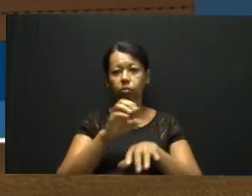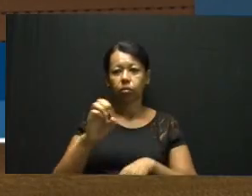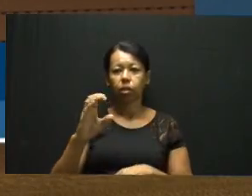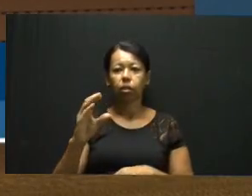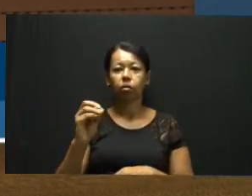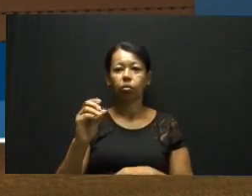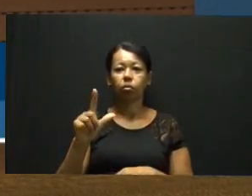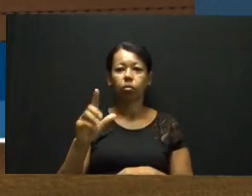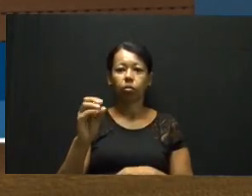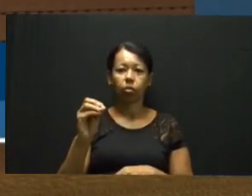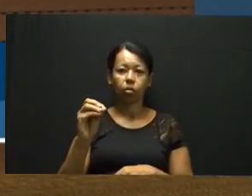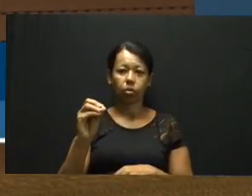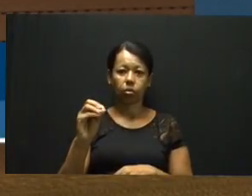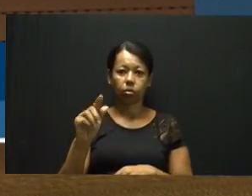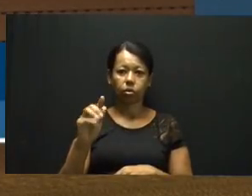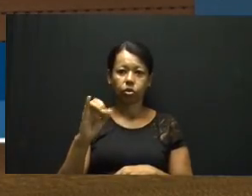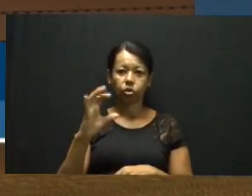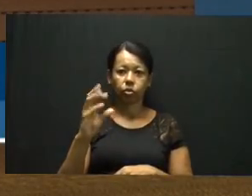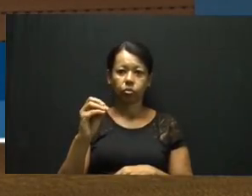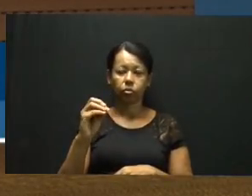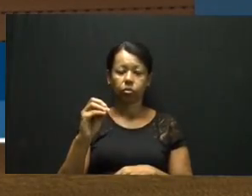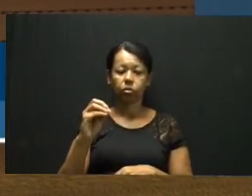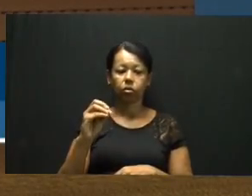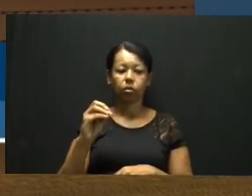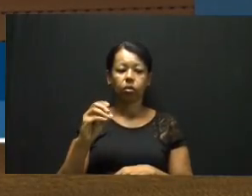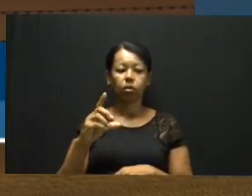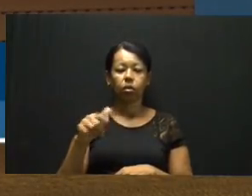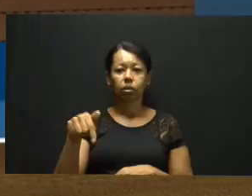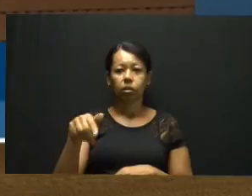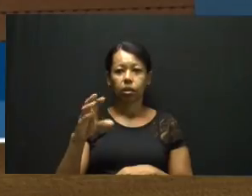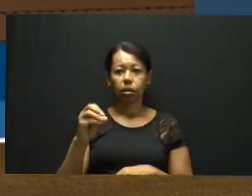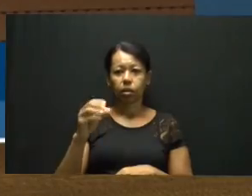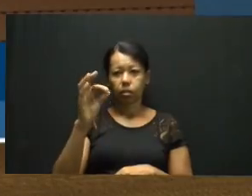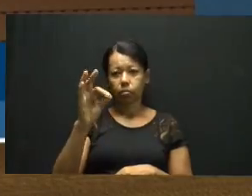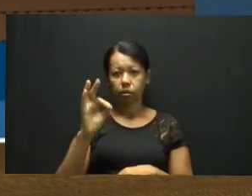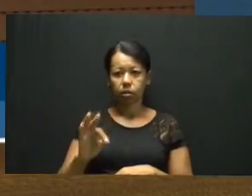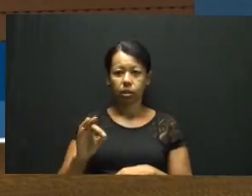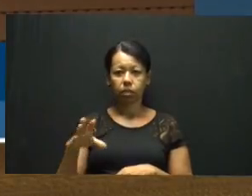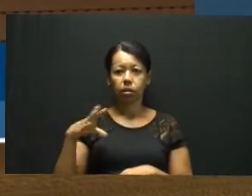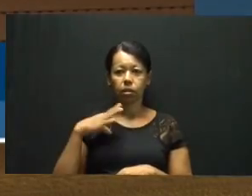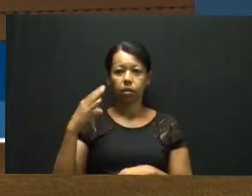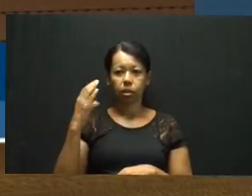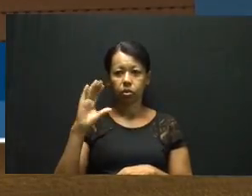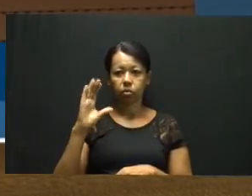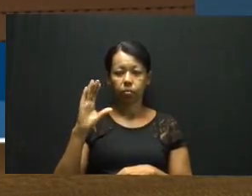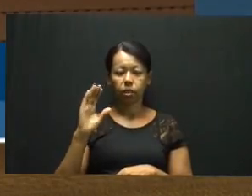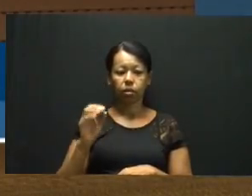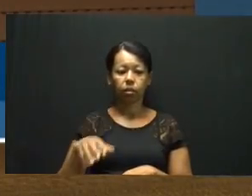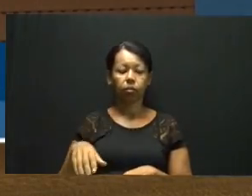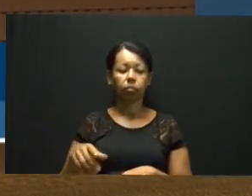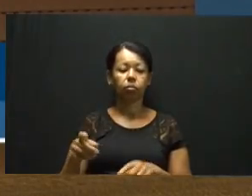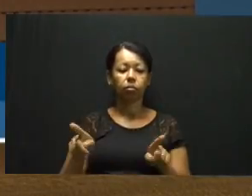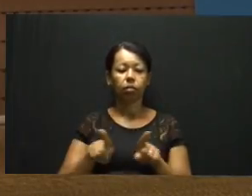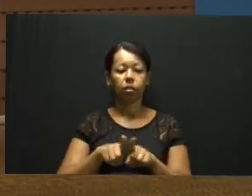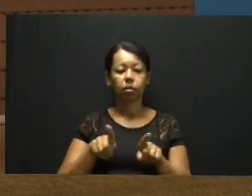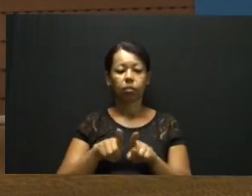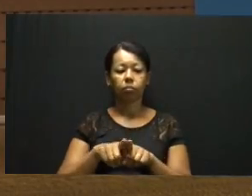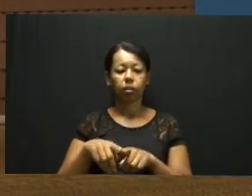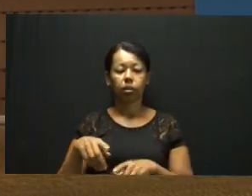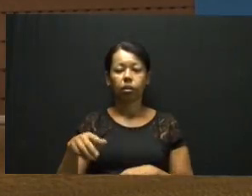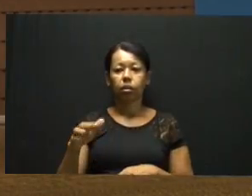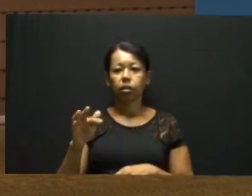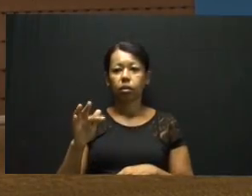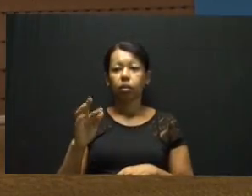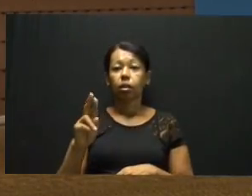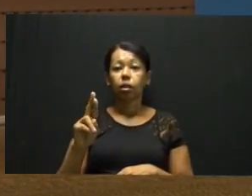é o Parque Estadual da Serra do Mar, cujo 70% está no município de Cubatão, incluindo Núcleo Itutinga